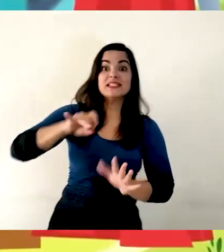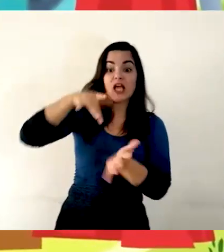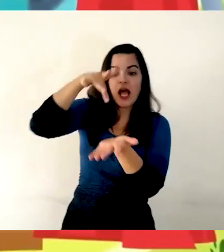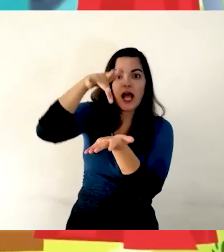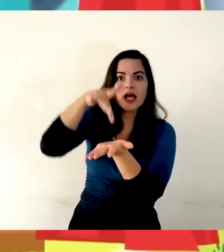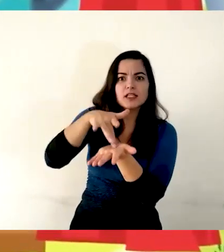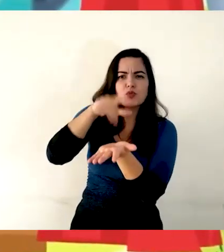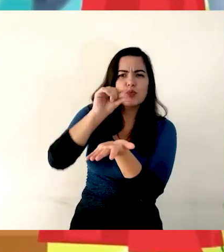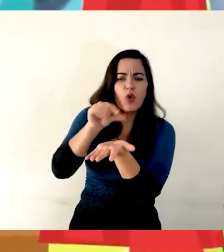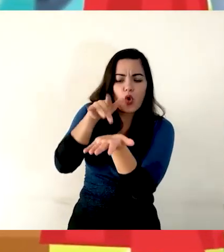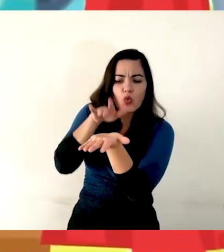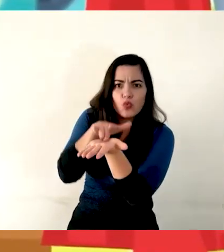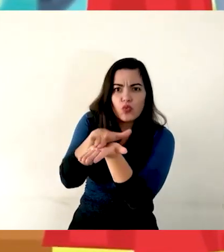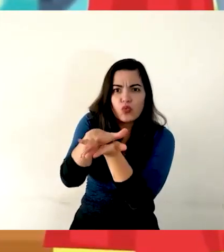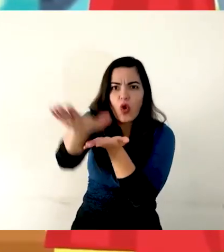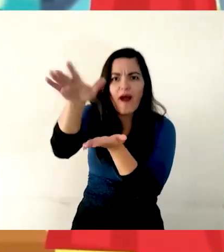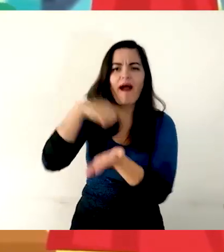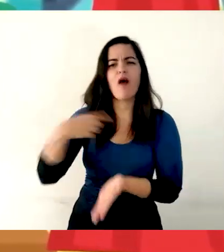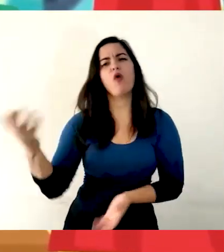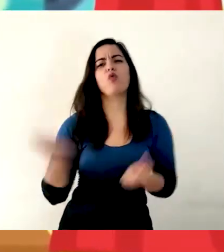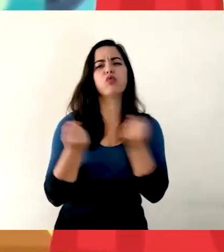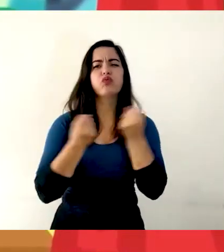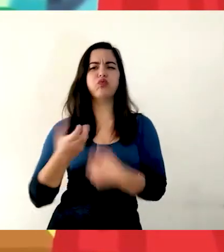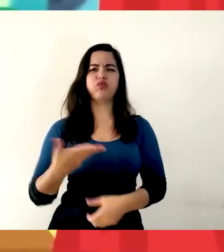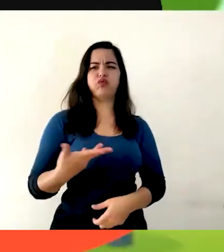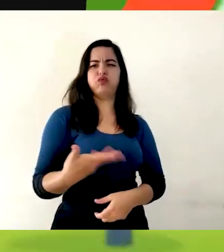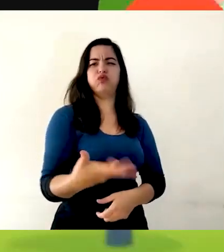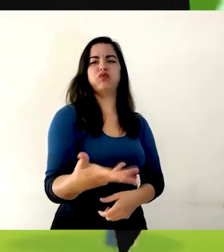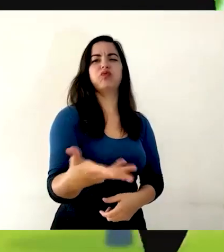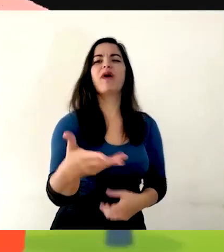Quando o atrito é menor, sou um carro feroz.